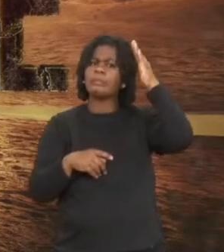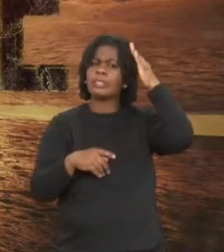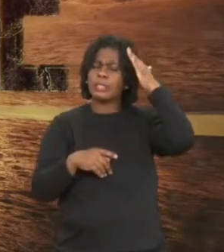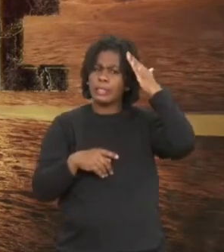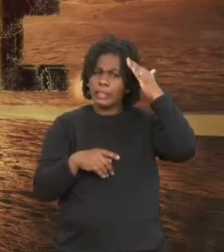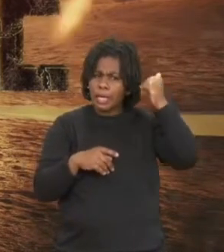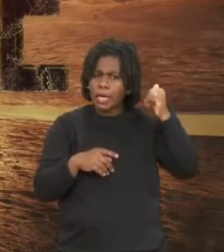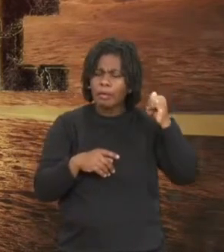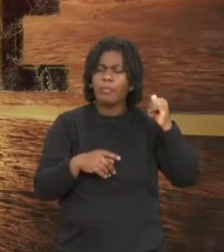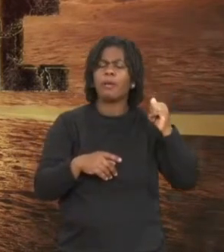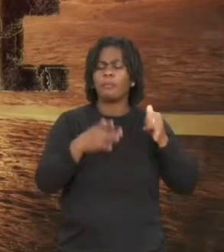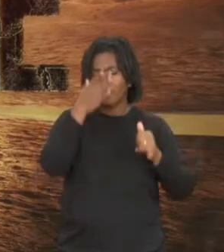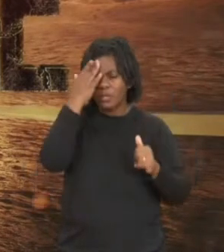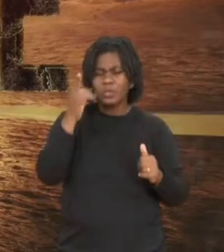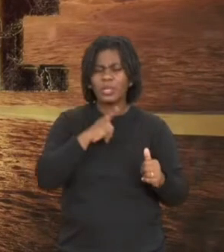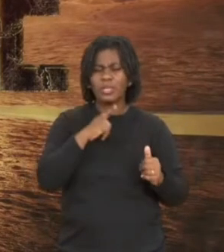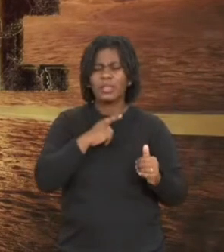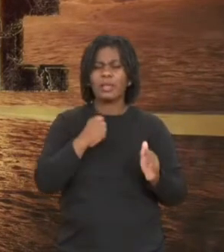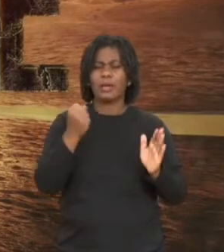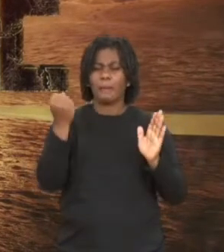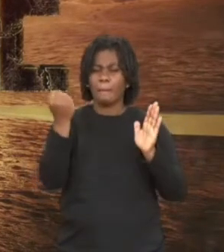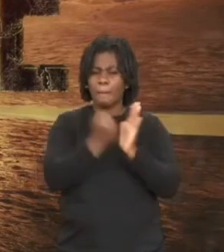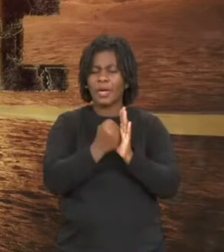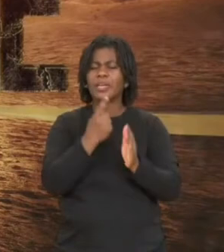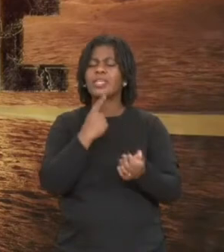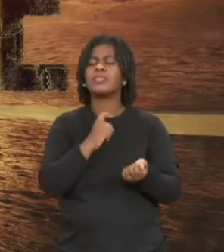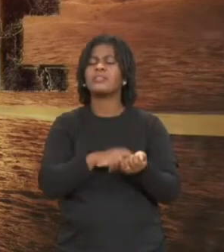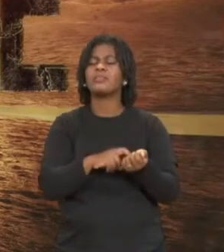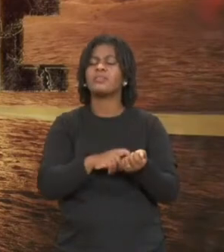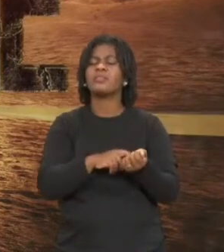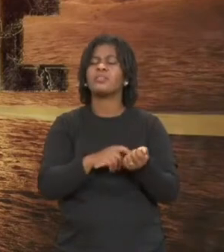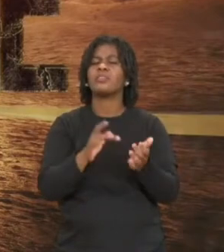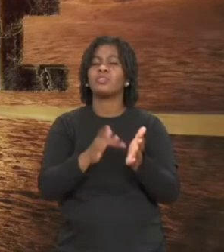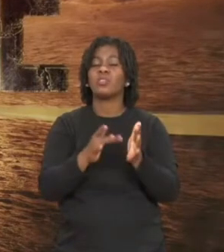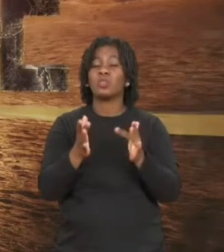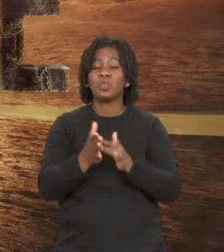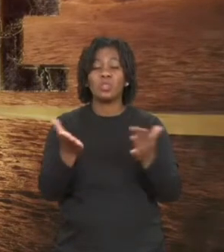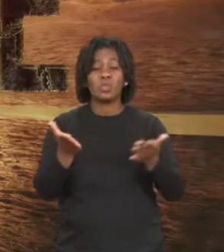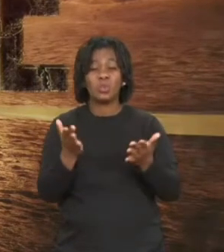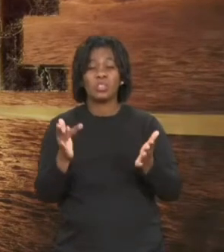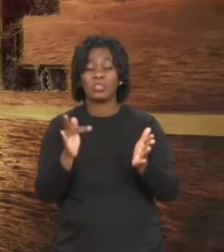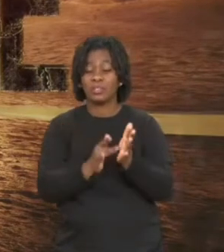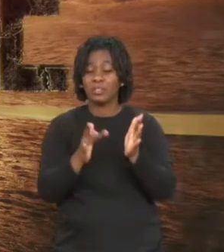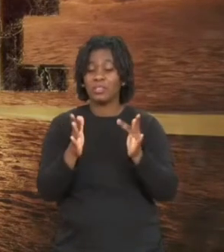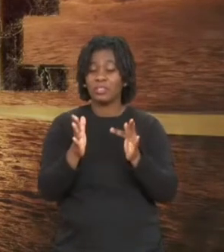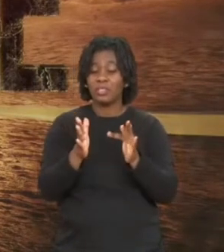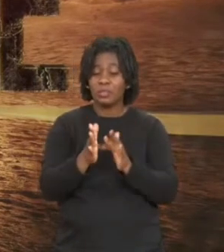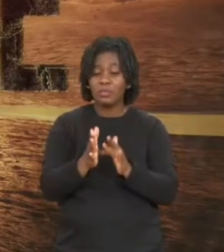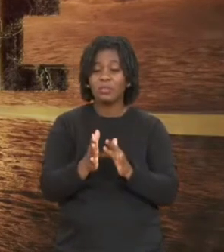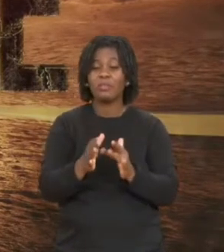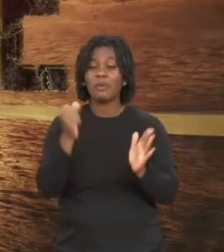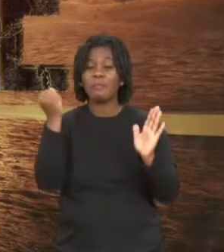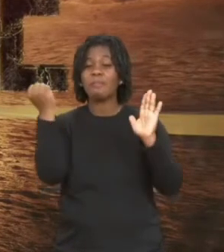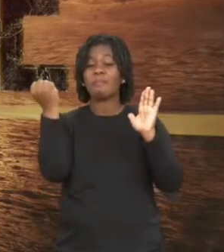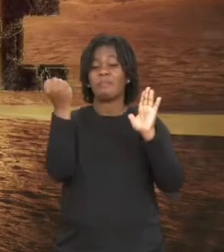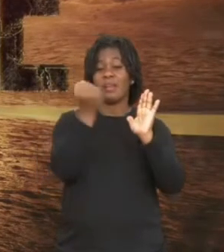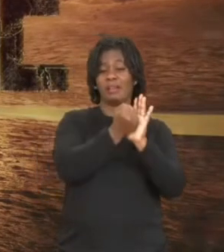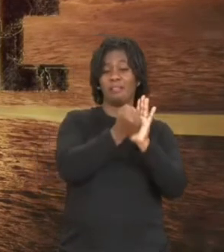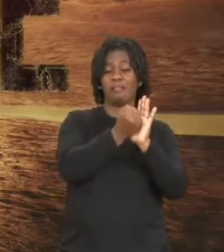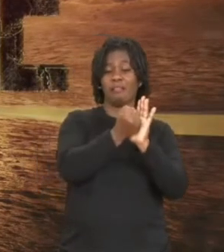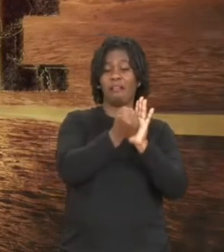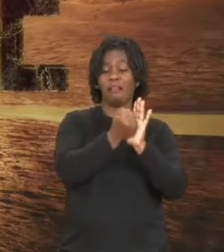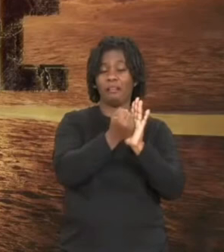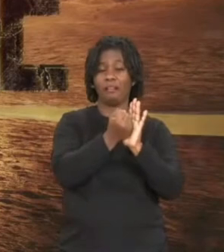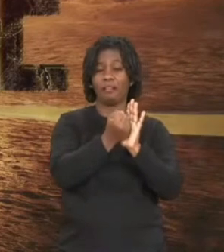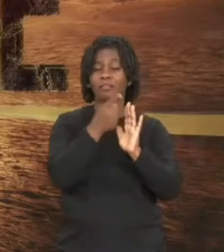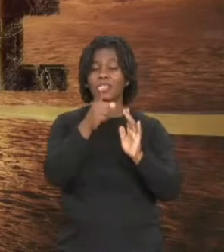do sangue de Jesus. E ele vai te marcar nessa manhã. Você vai ter a marca de